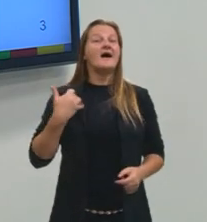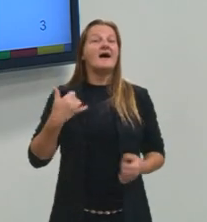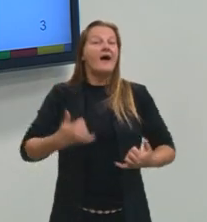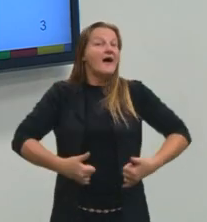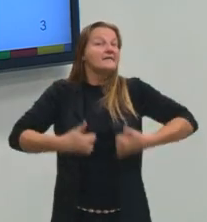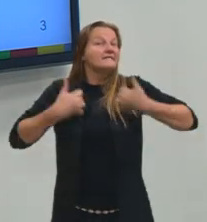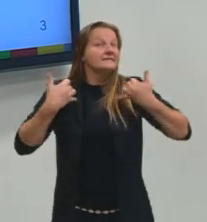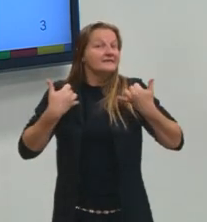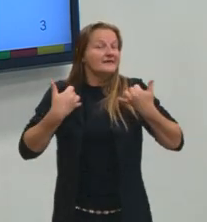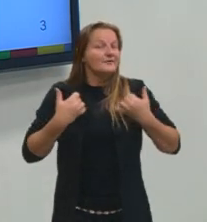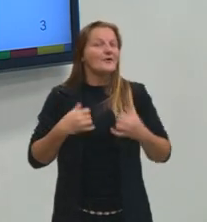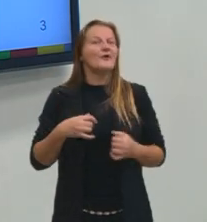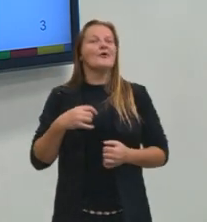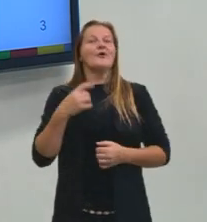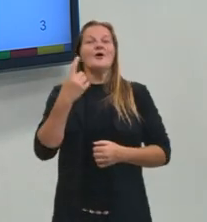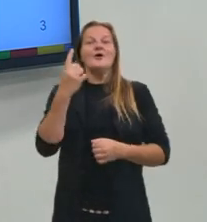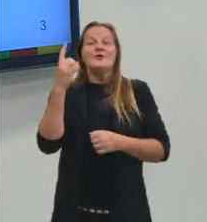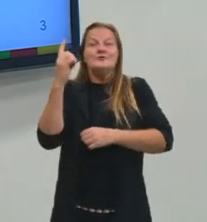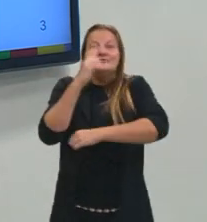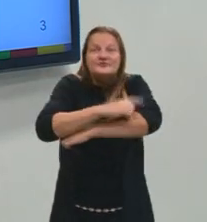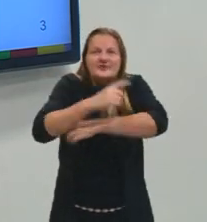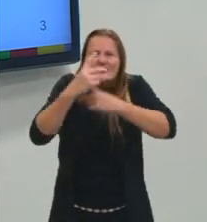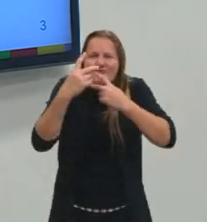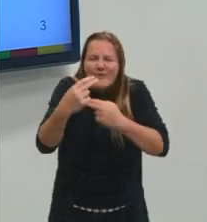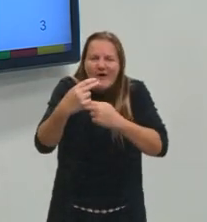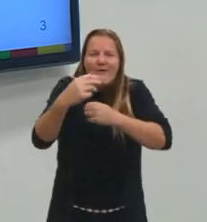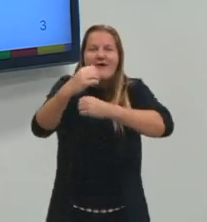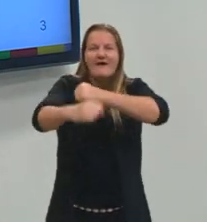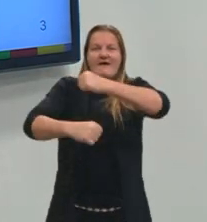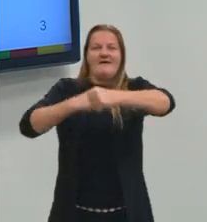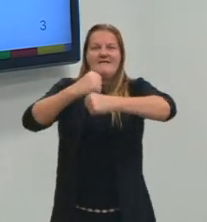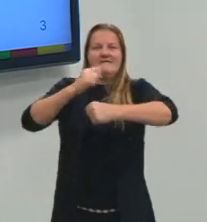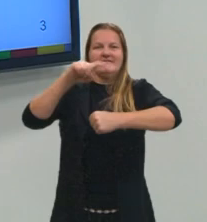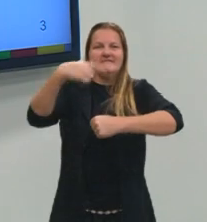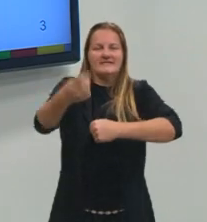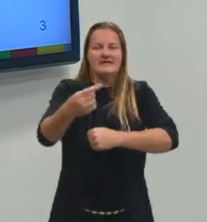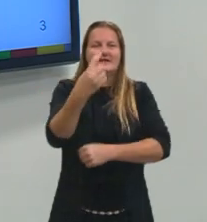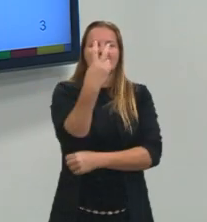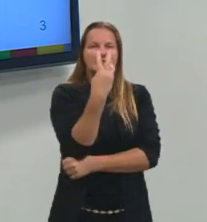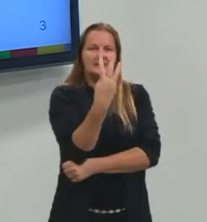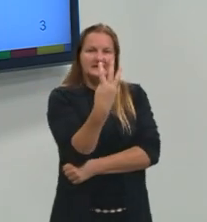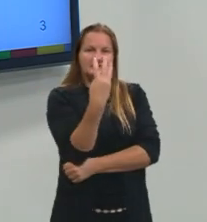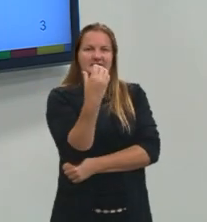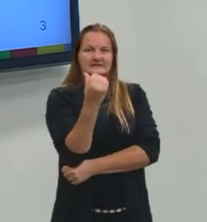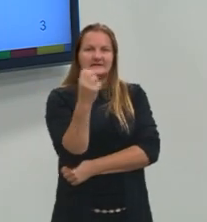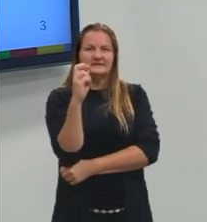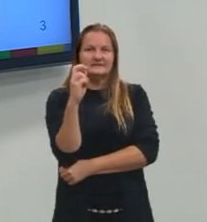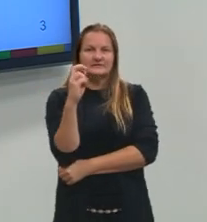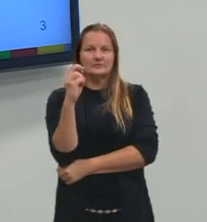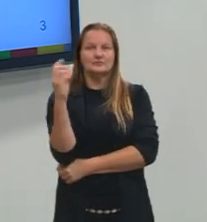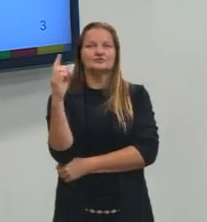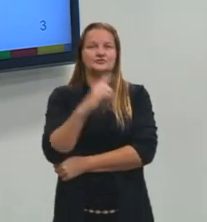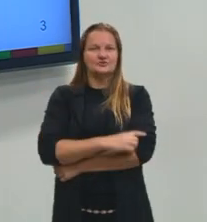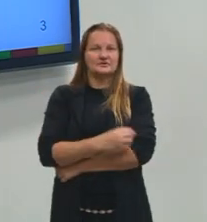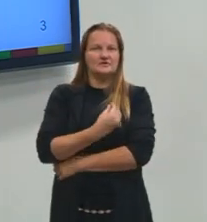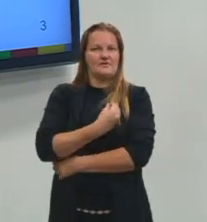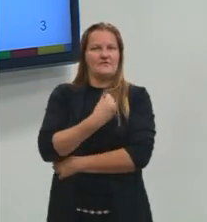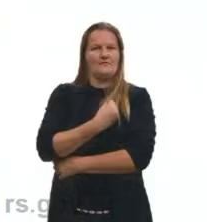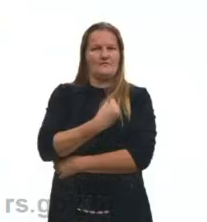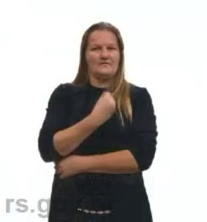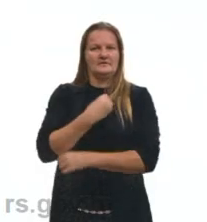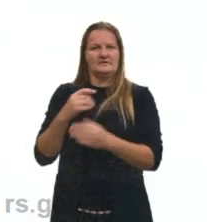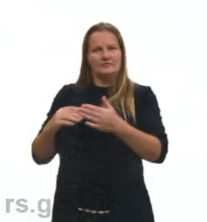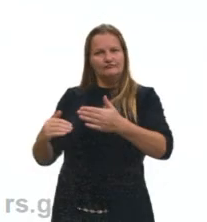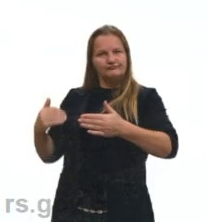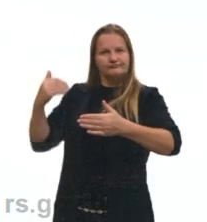todo ano no mesmo dia a gente faz aniversário a gente conta 365 dias tô nossa vida então isso